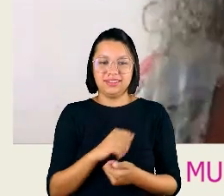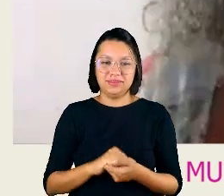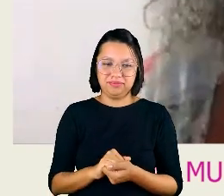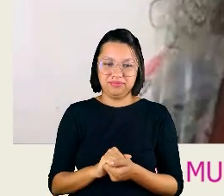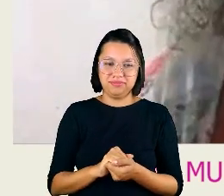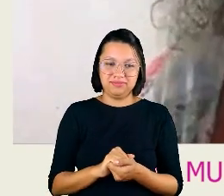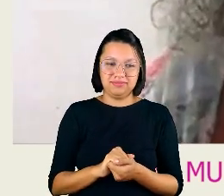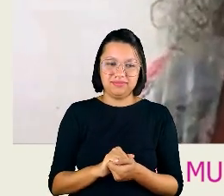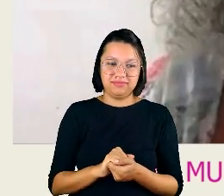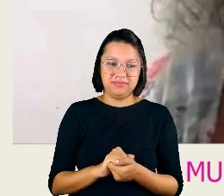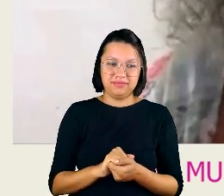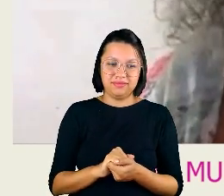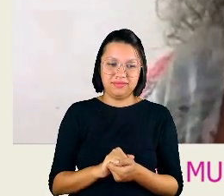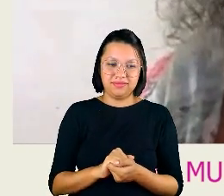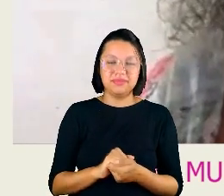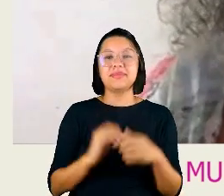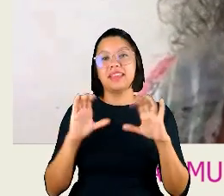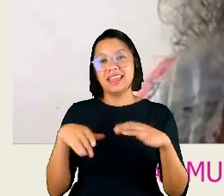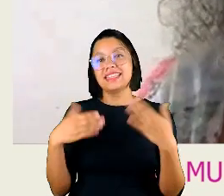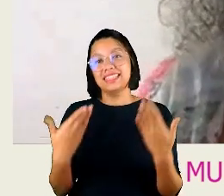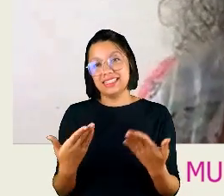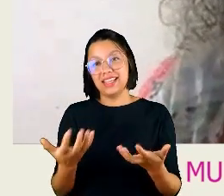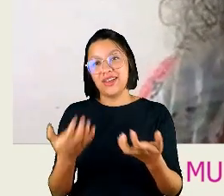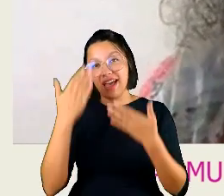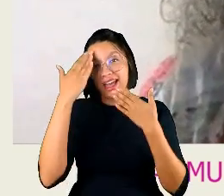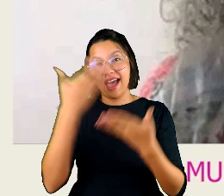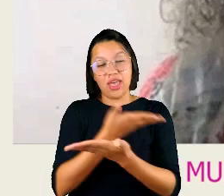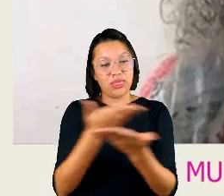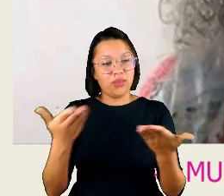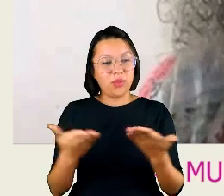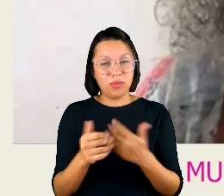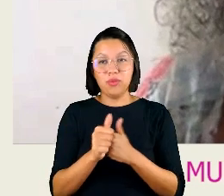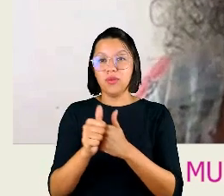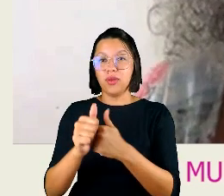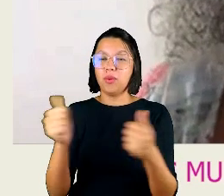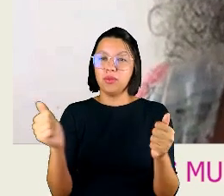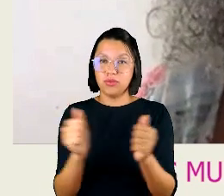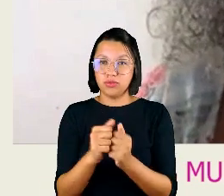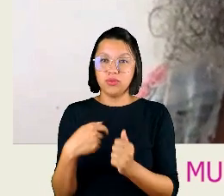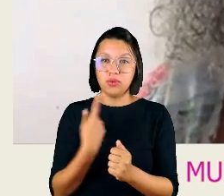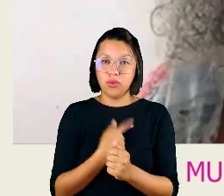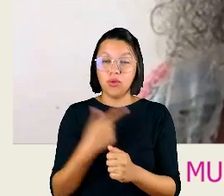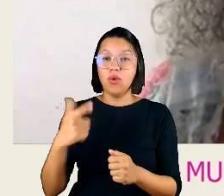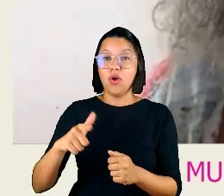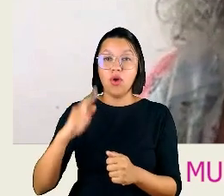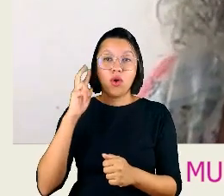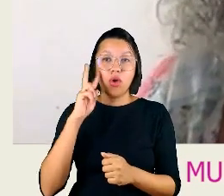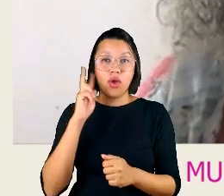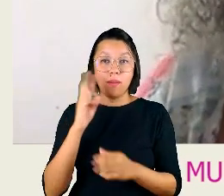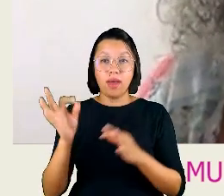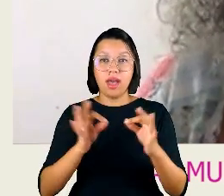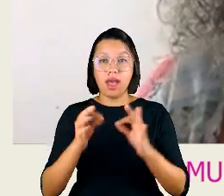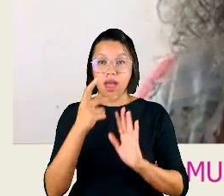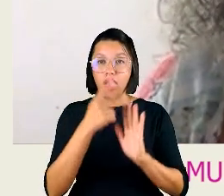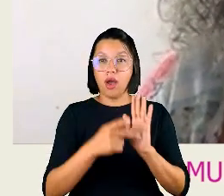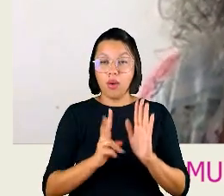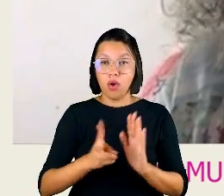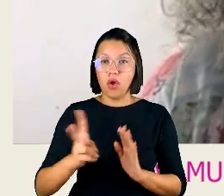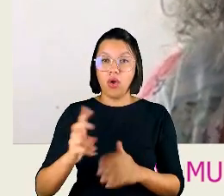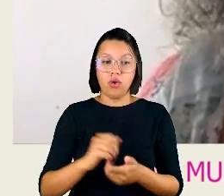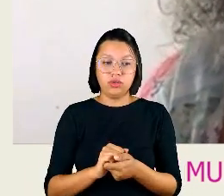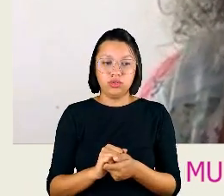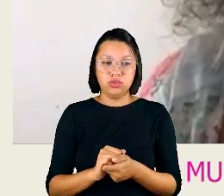É isso, então. Gostaria de agradecer a todo mundo que acompanhou conosco. Mais uma vez, lembrar que a programação segue. Mulheres em